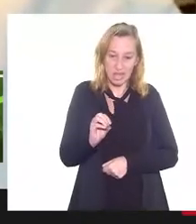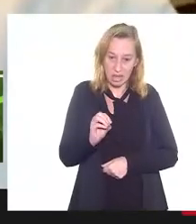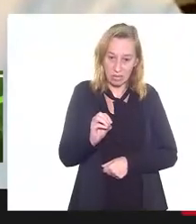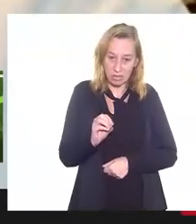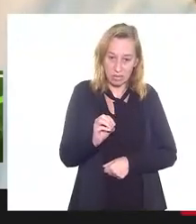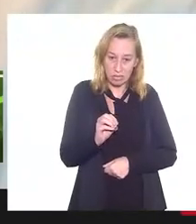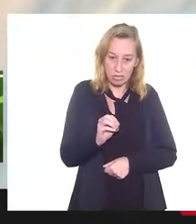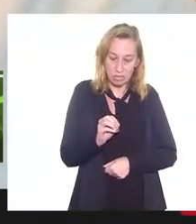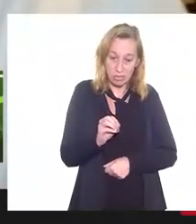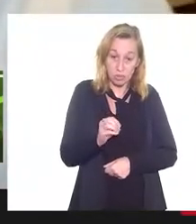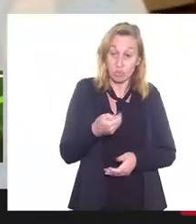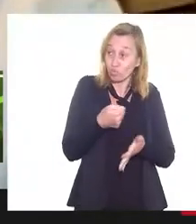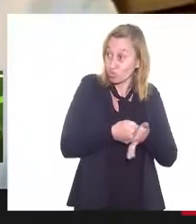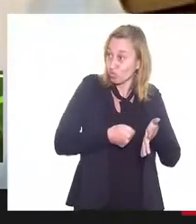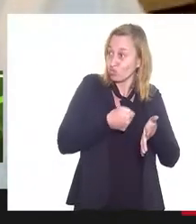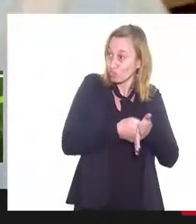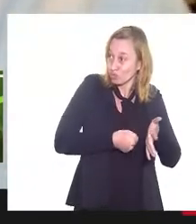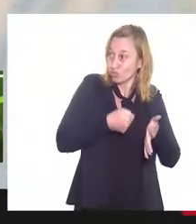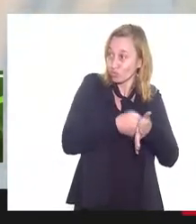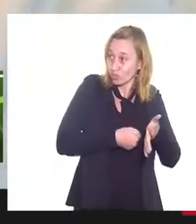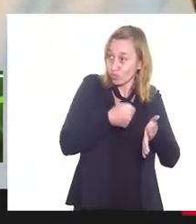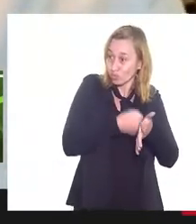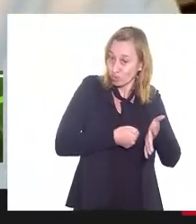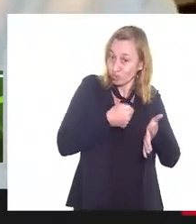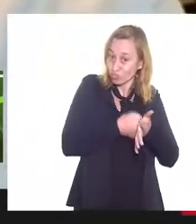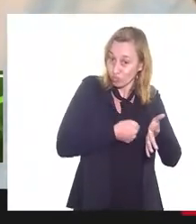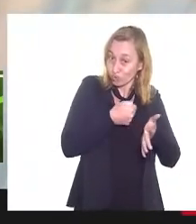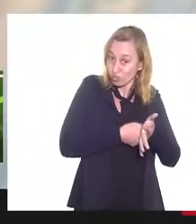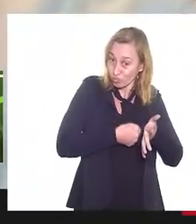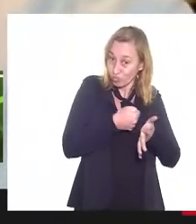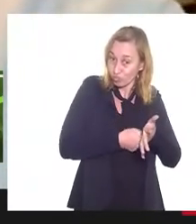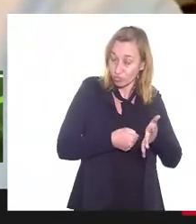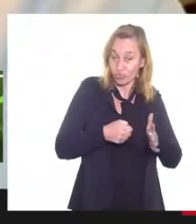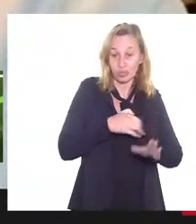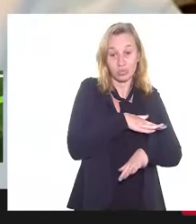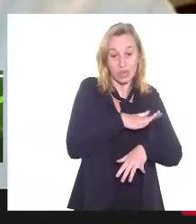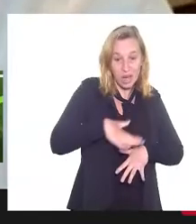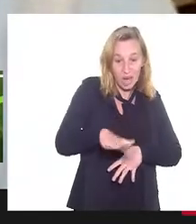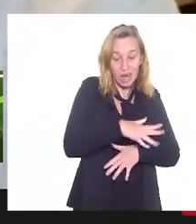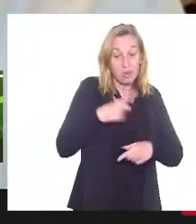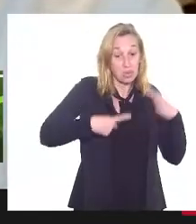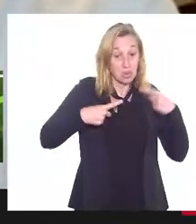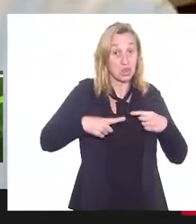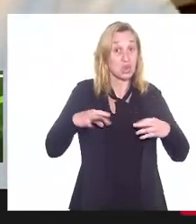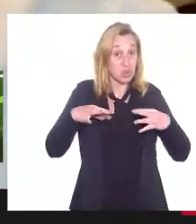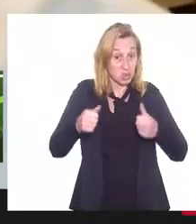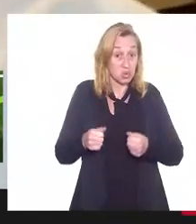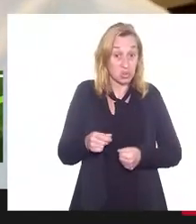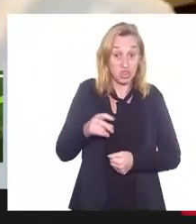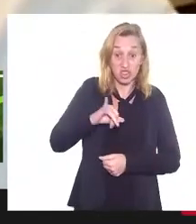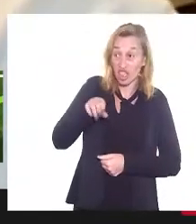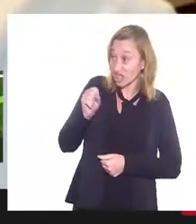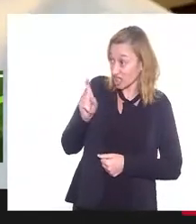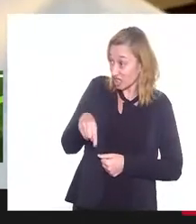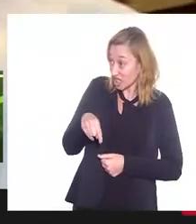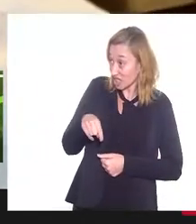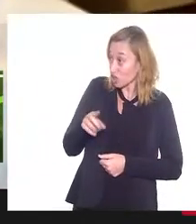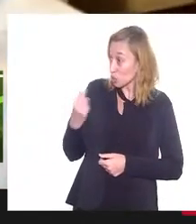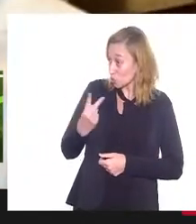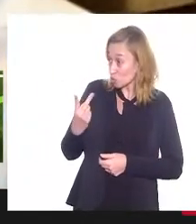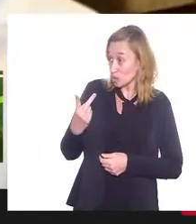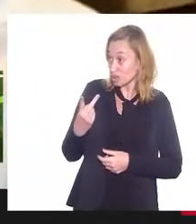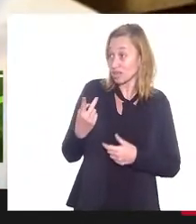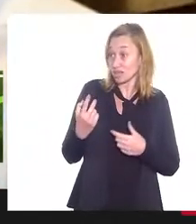um lutador, brigador, tanto na área política quanto administrativa, e o Jassanã, os dois são dois